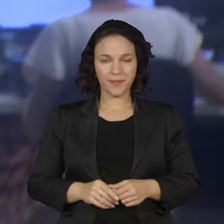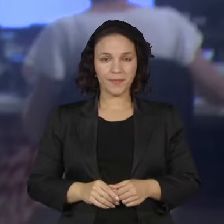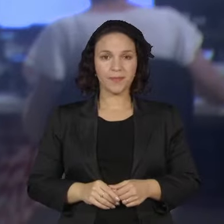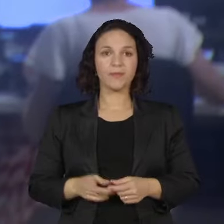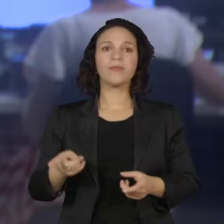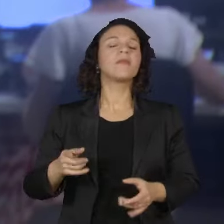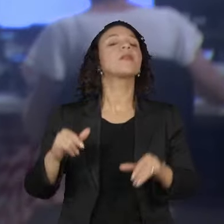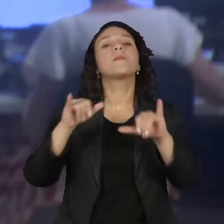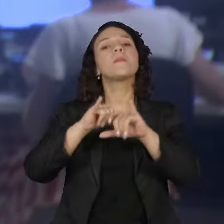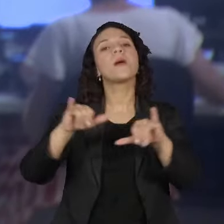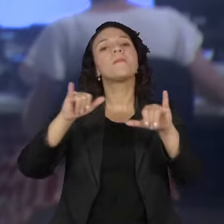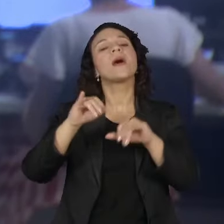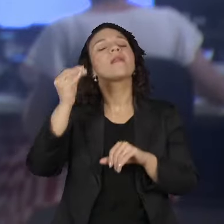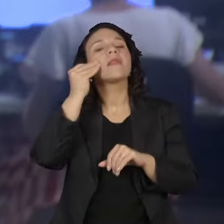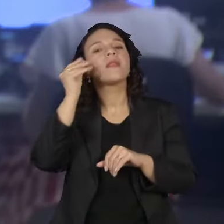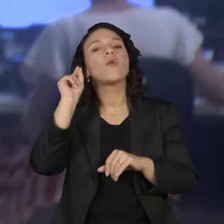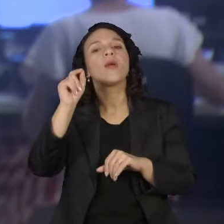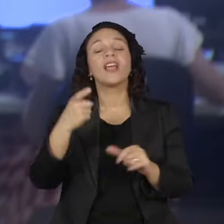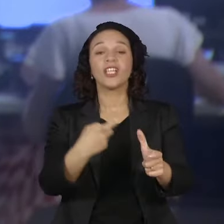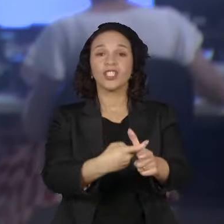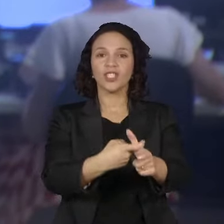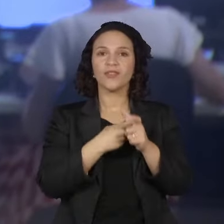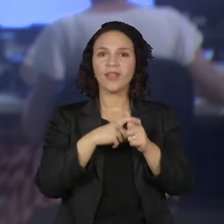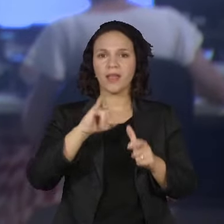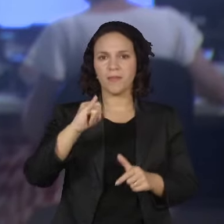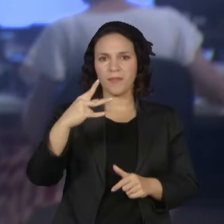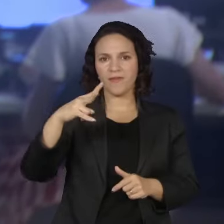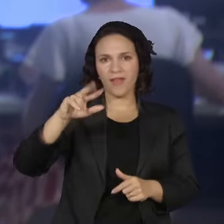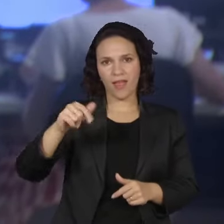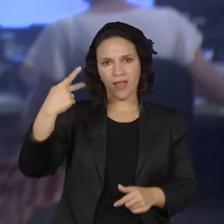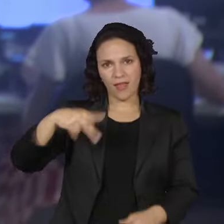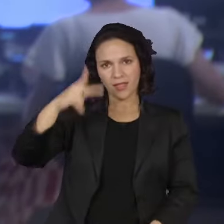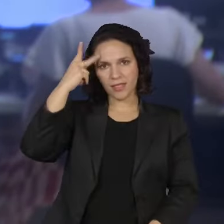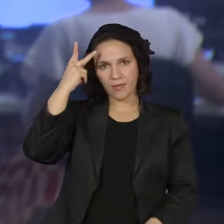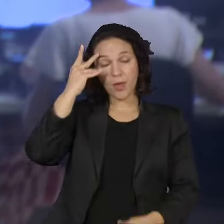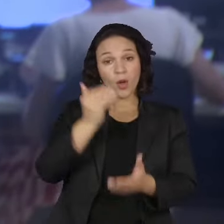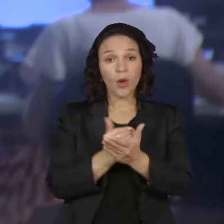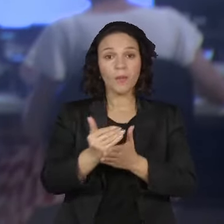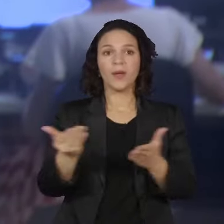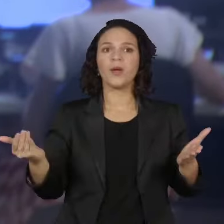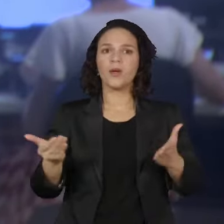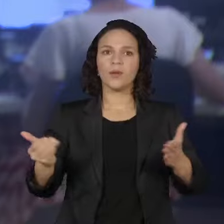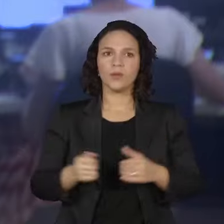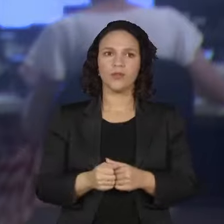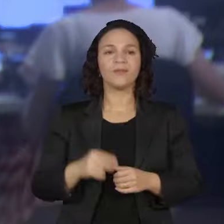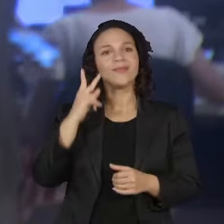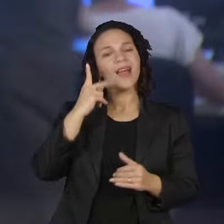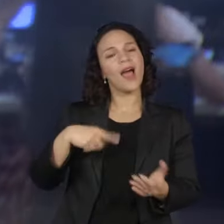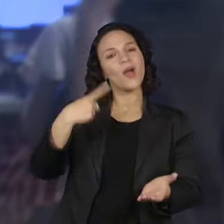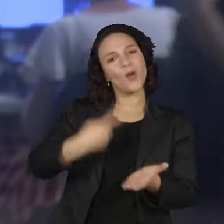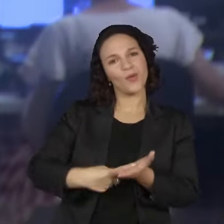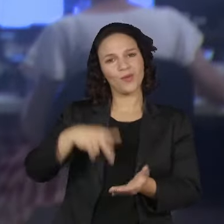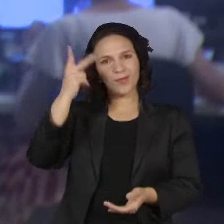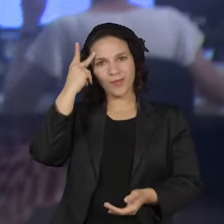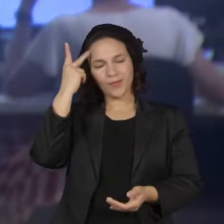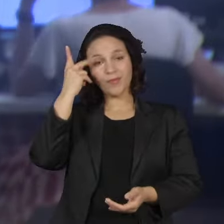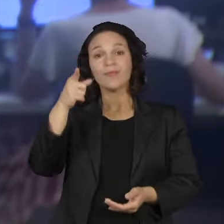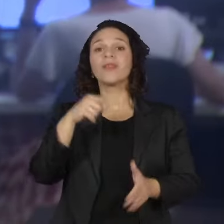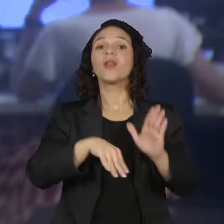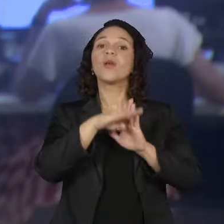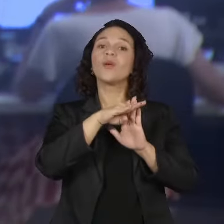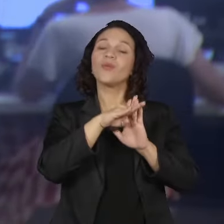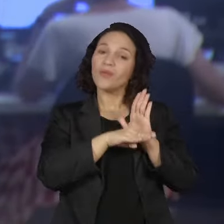A campanha de negociação de dívidas do IPVA de São Paulo começa hoje. O programa Acordo Paulista oferece